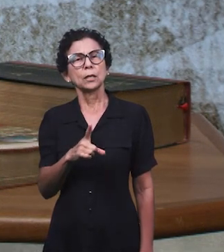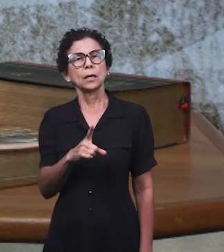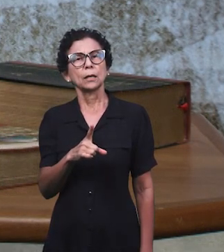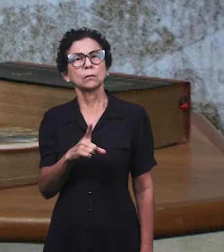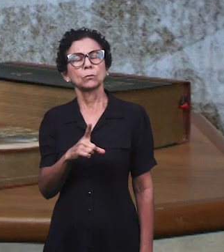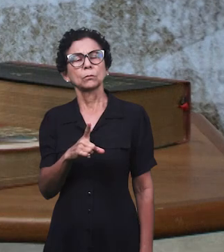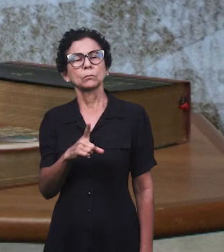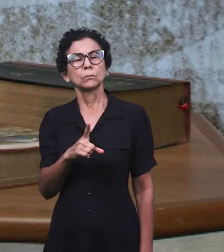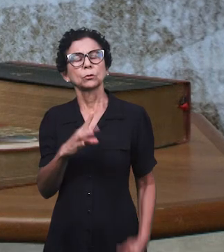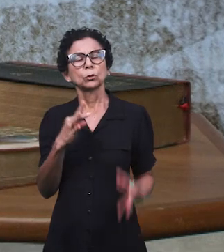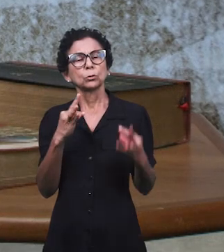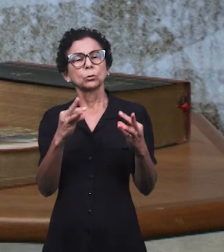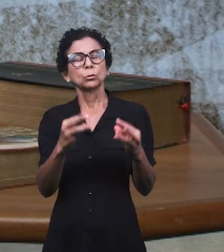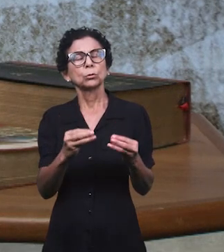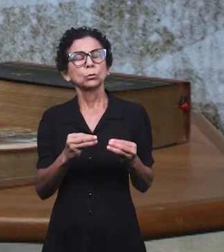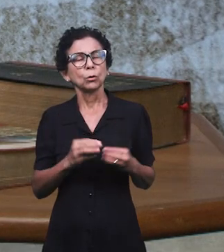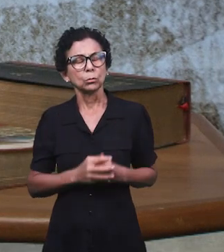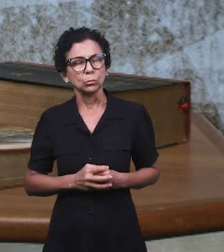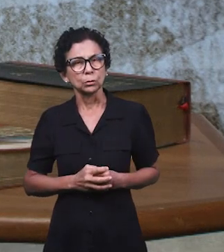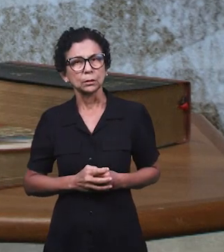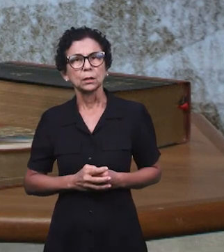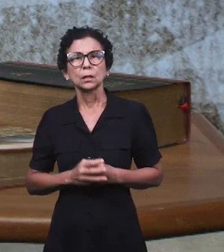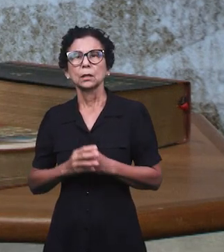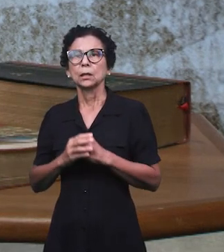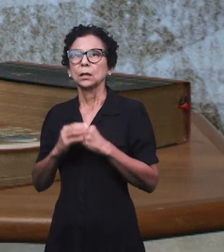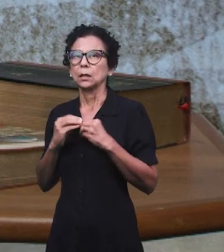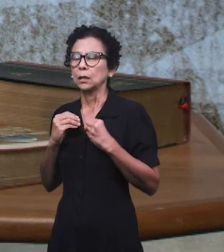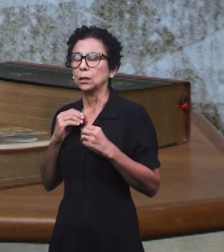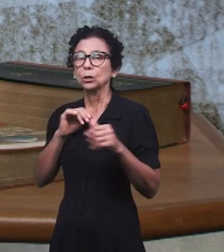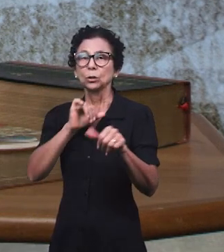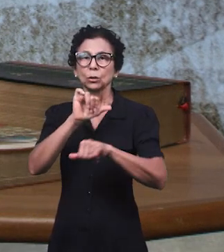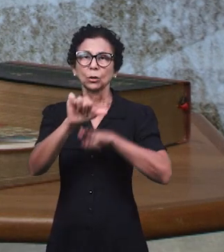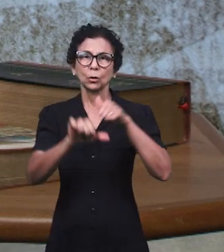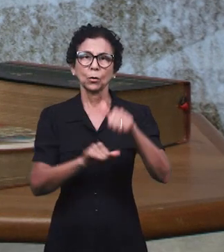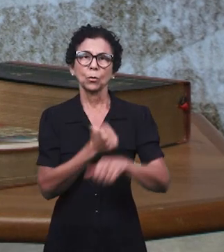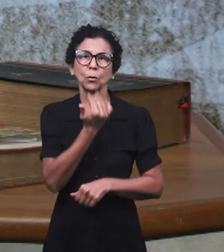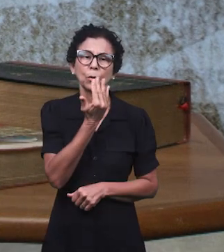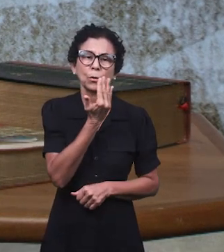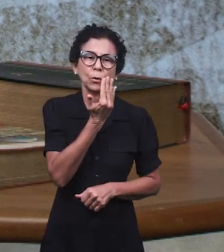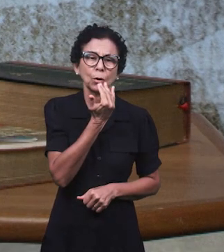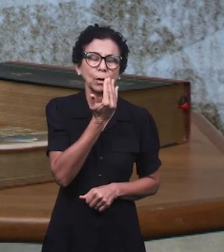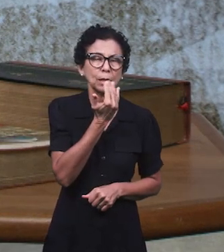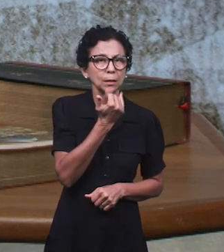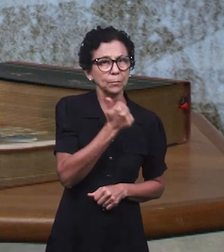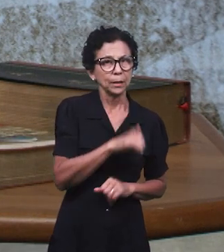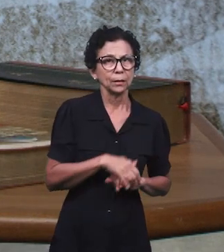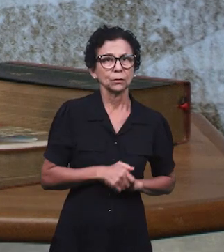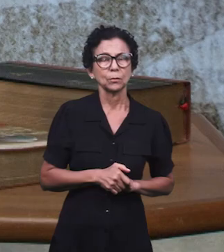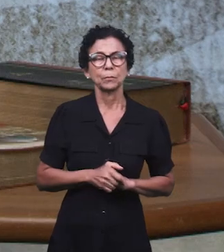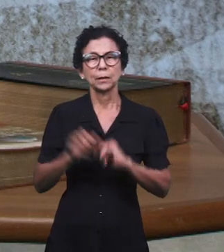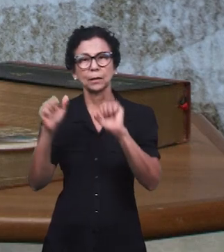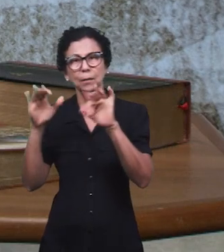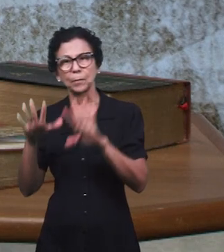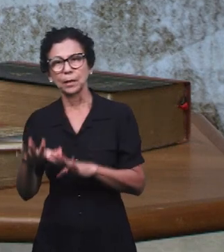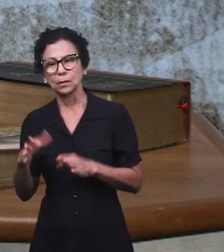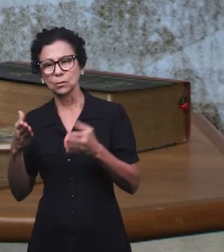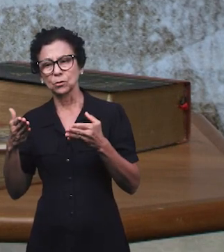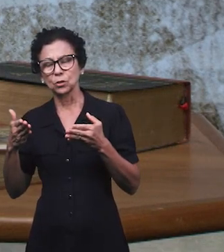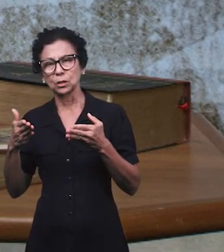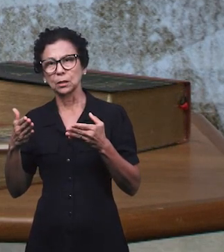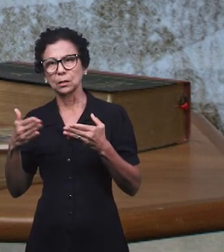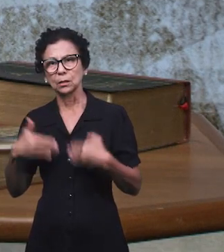E Jacó deu pão a Esaú e o guisado das lentilhas, E este comeu e bebeu